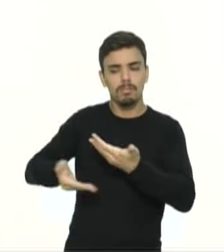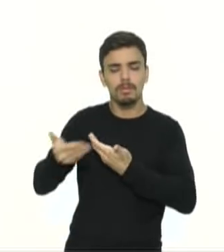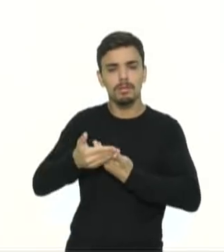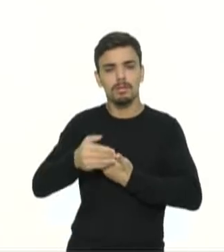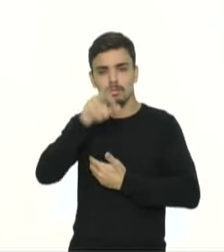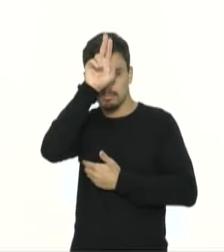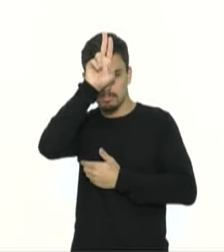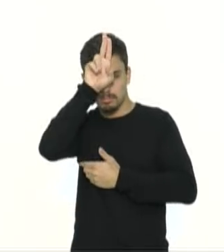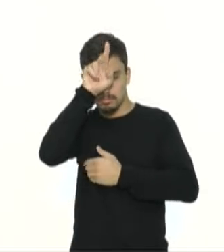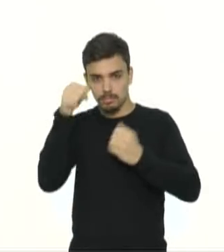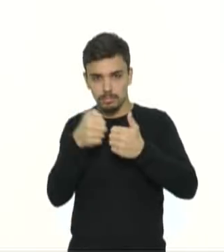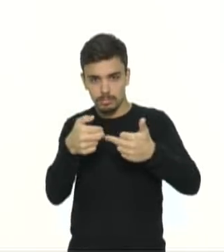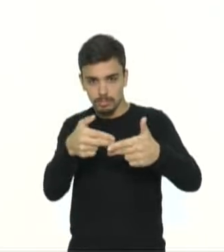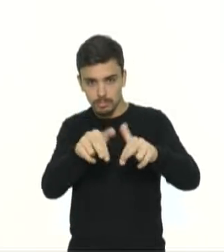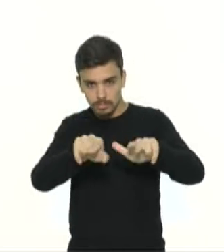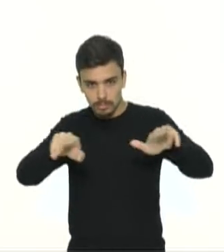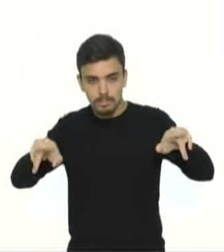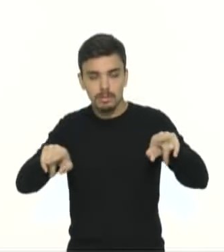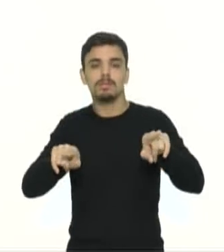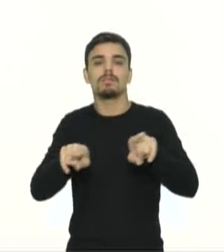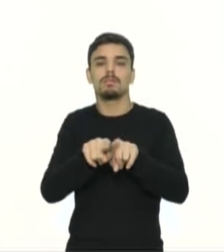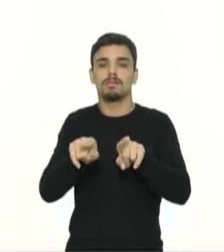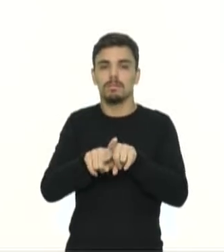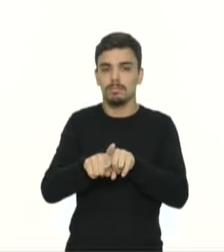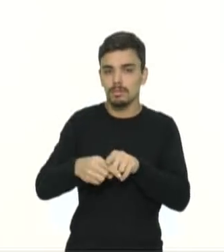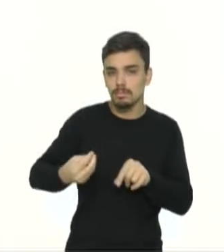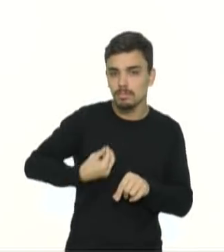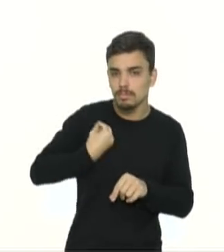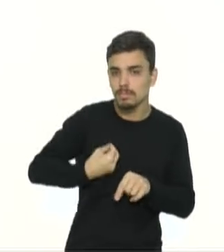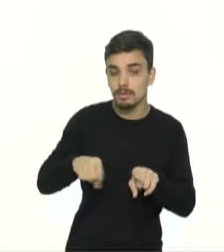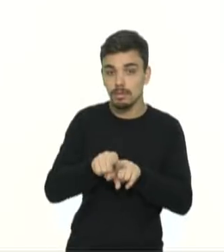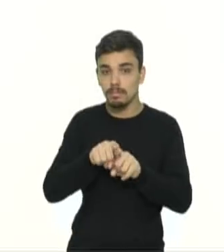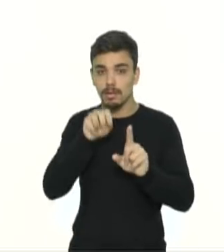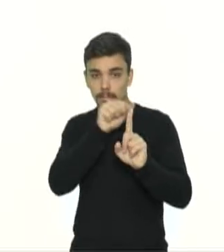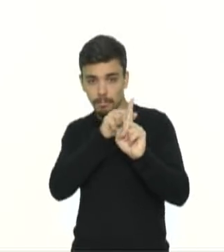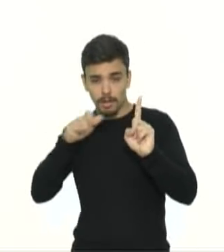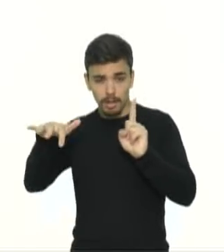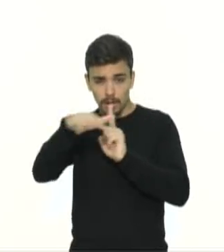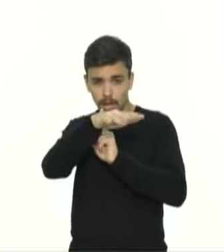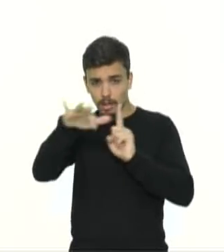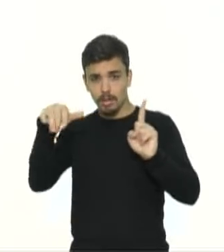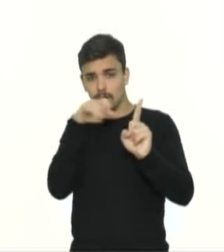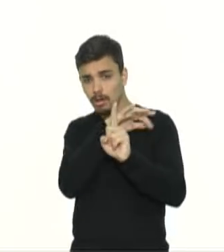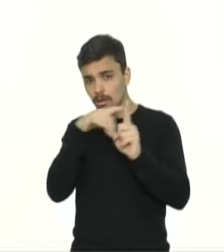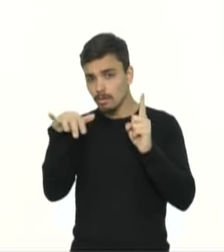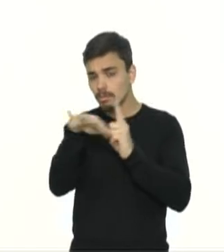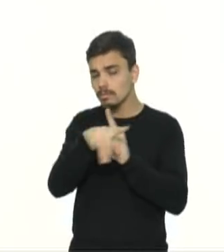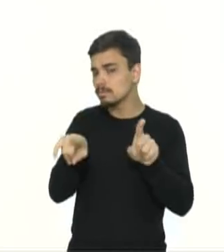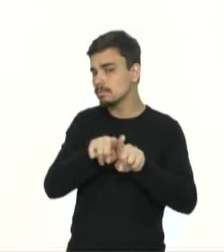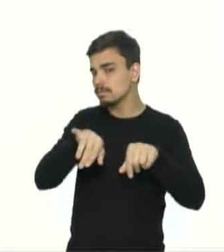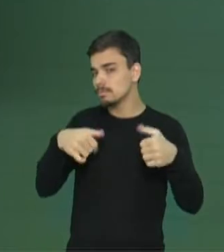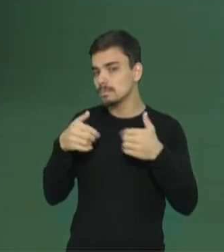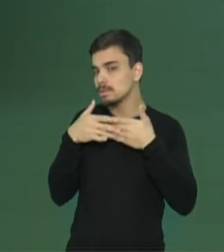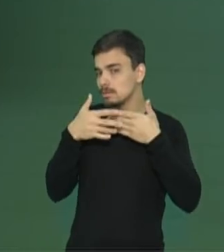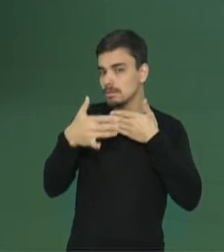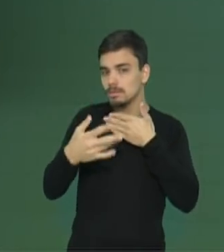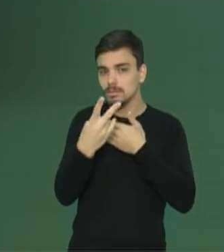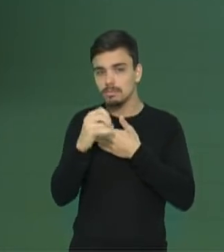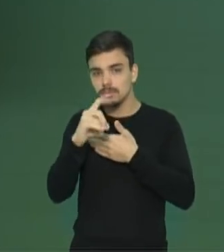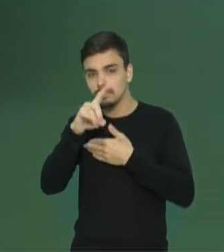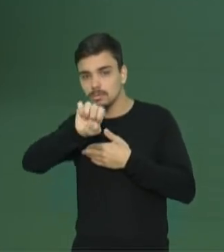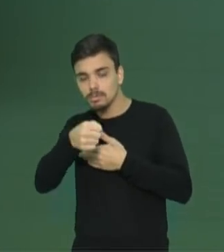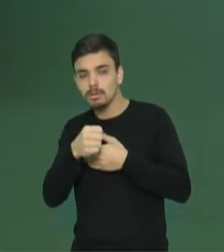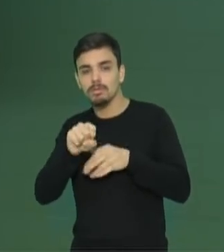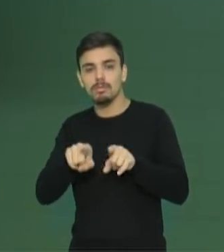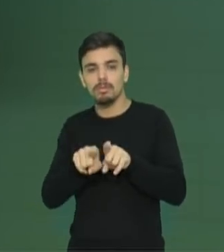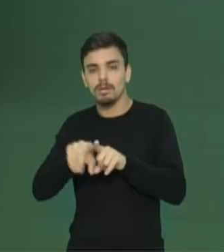para a segurança alimentar, subsistência e meio ambiente. Pois é, desde 2018, a ONU